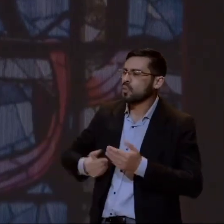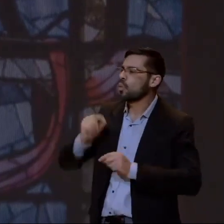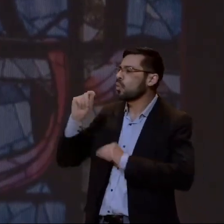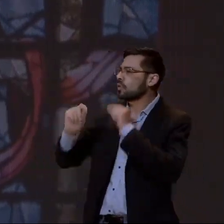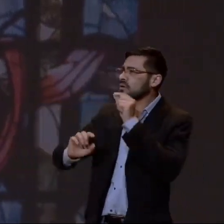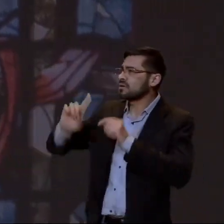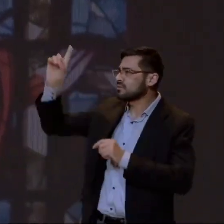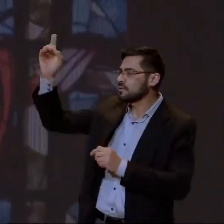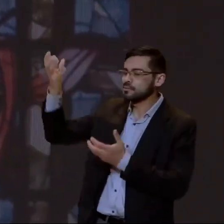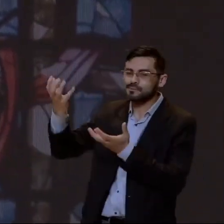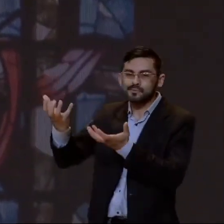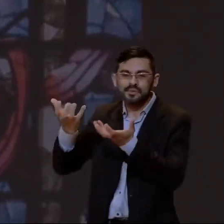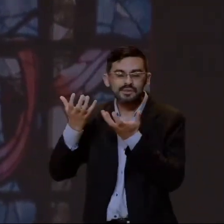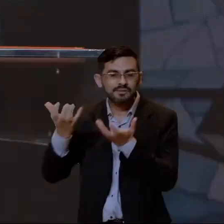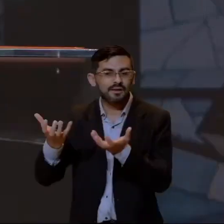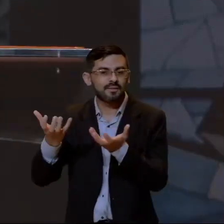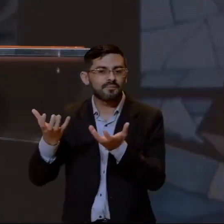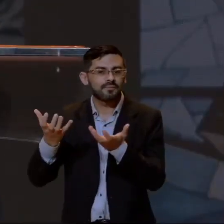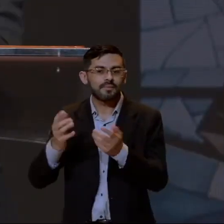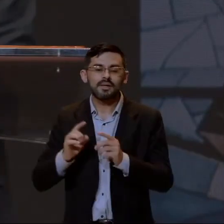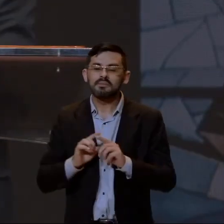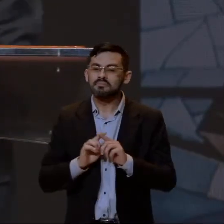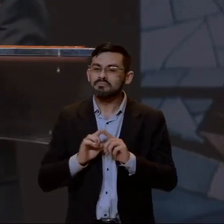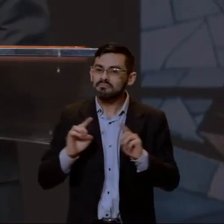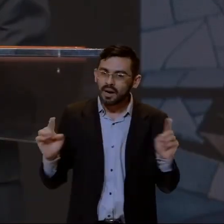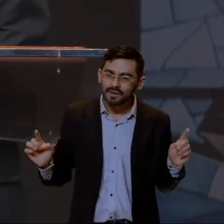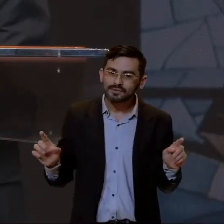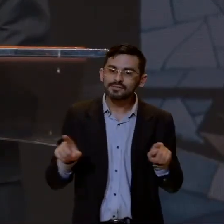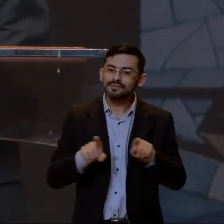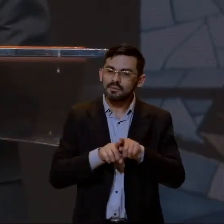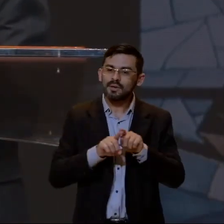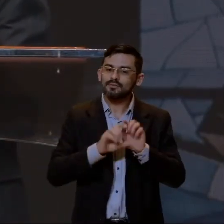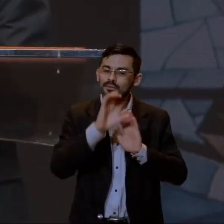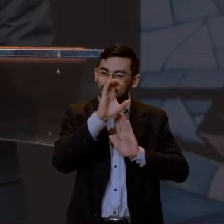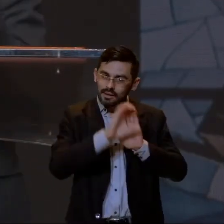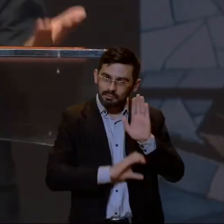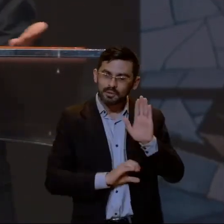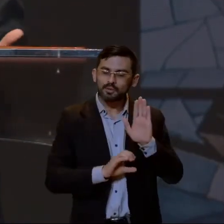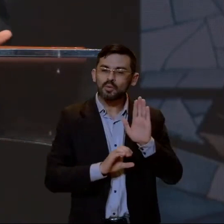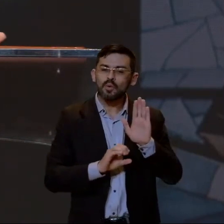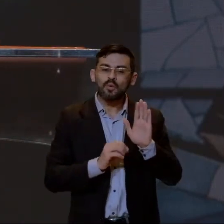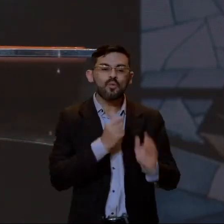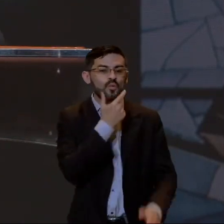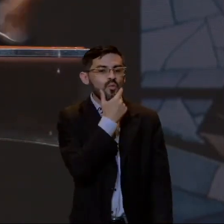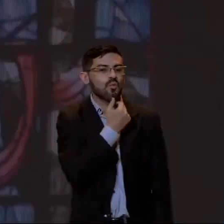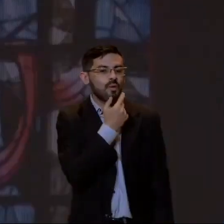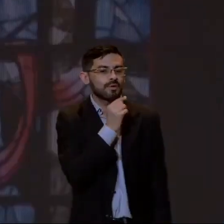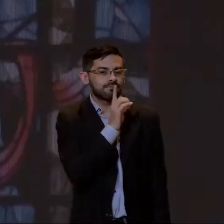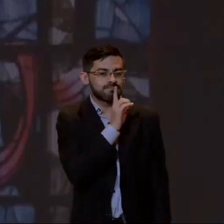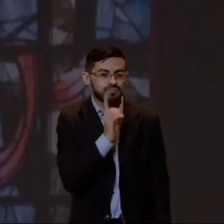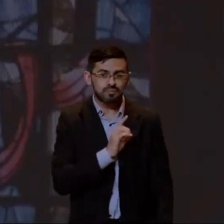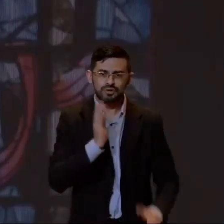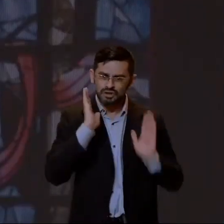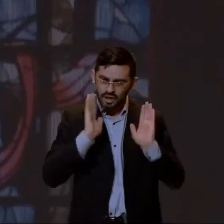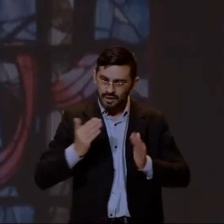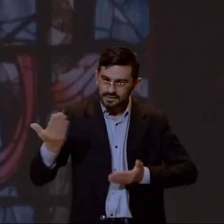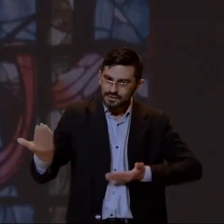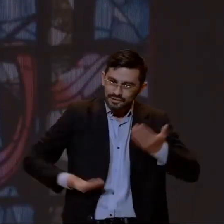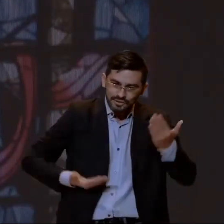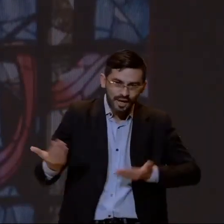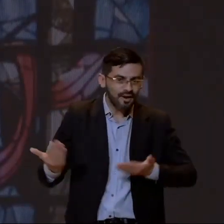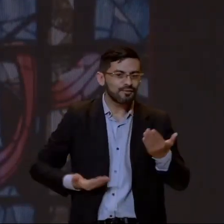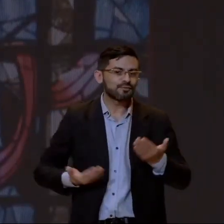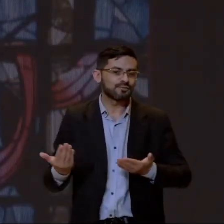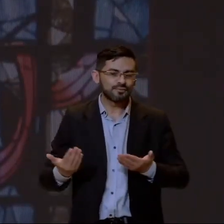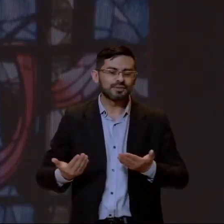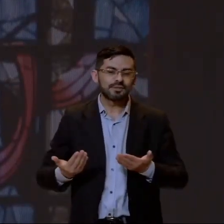Senhor quiser. Mas é interessante ver que no mesmo capítulo, esse homem que já é servo de Deus